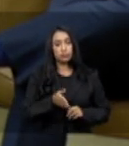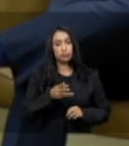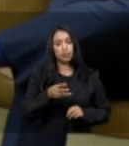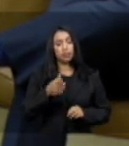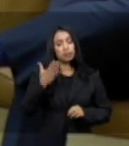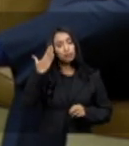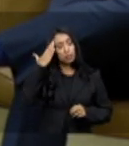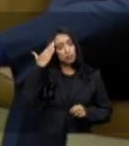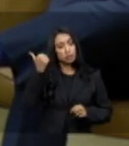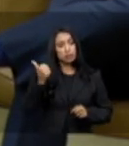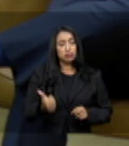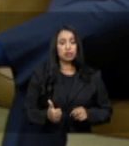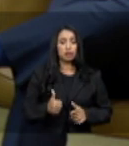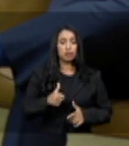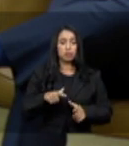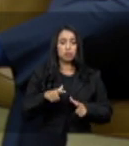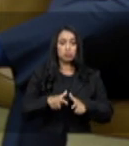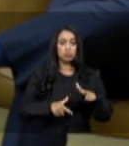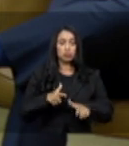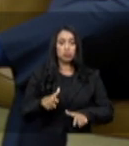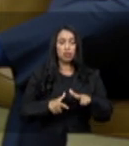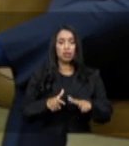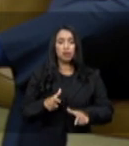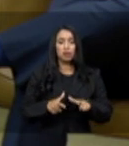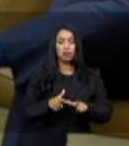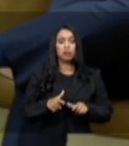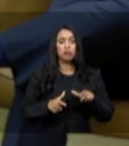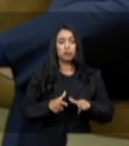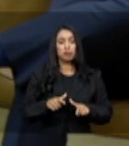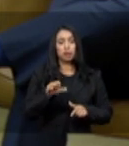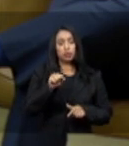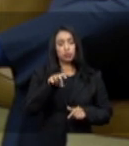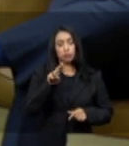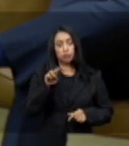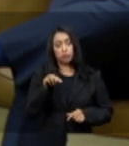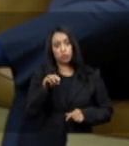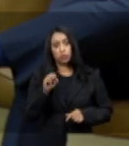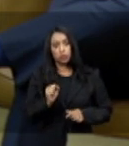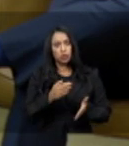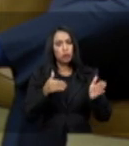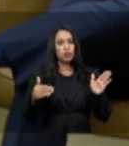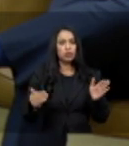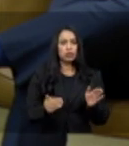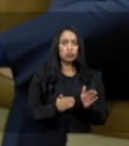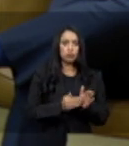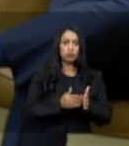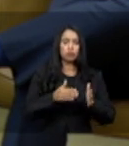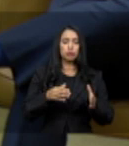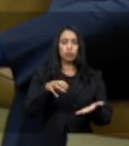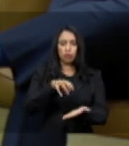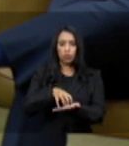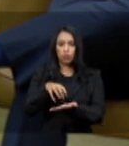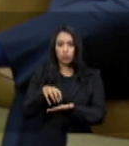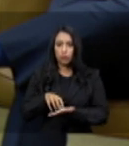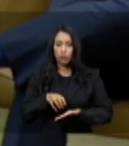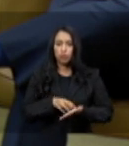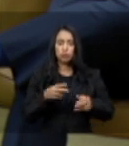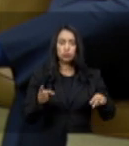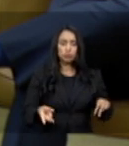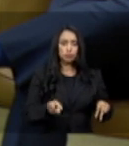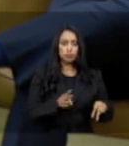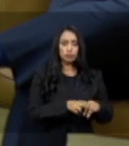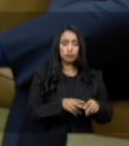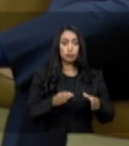majoração dos trabalhos das unidades saúde presente em todos os estabelecimentos prisionais do fe de quem é